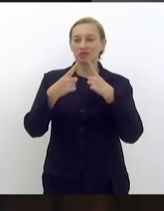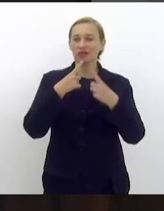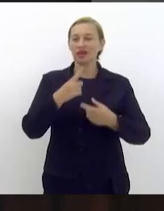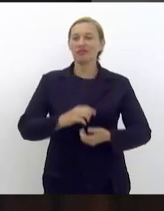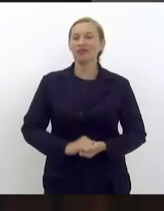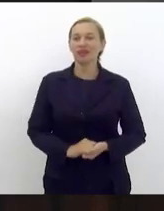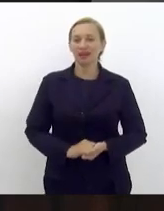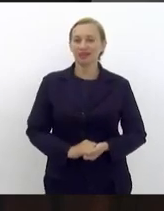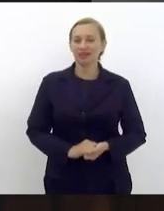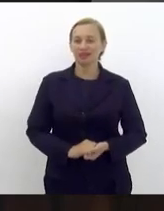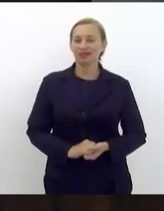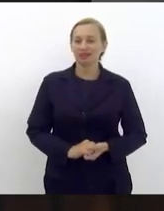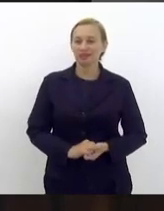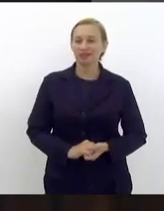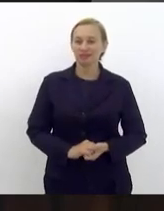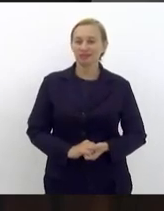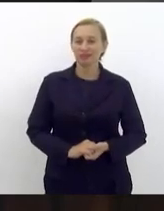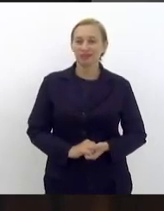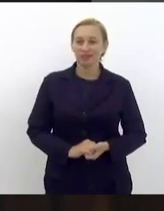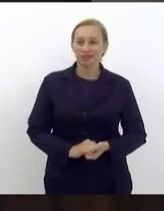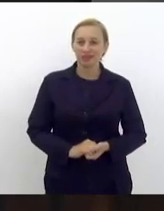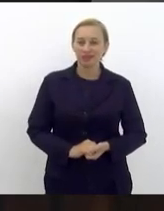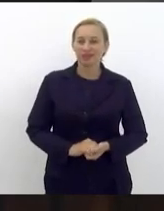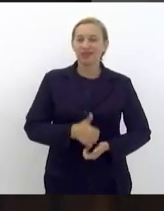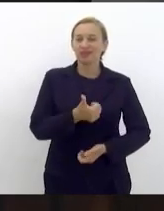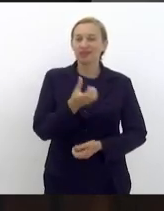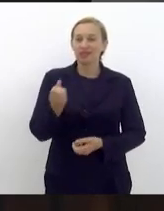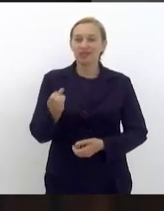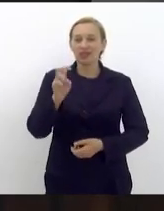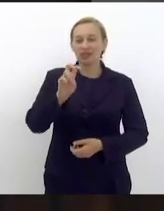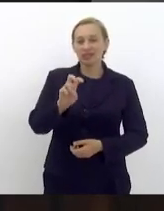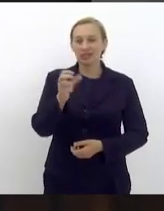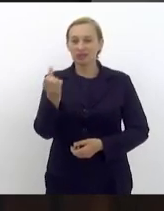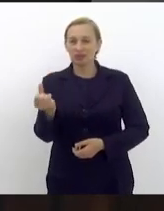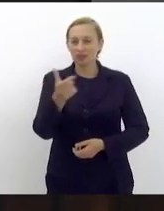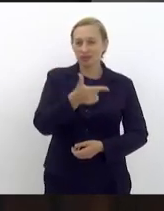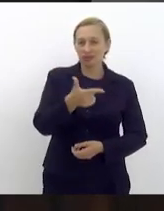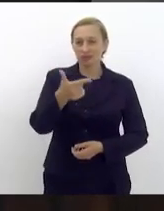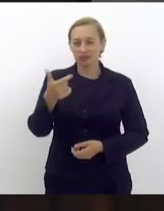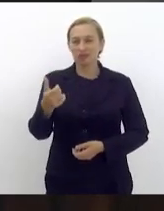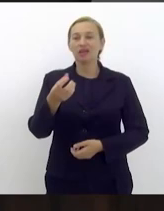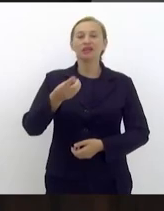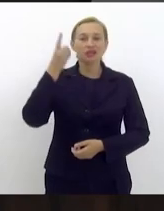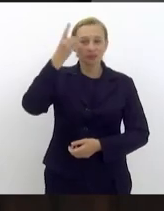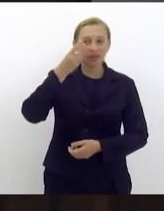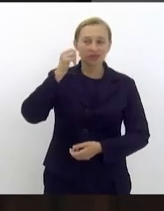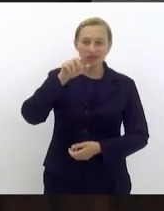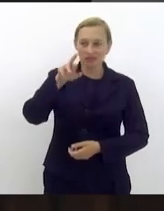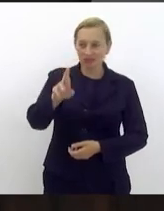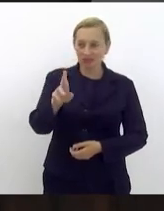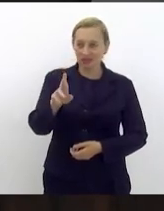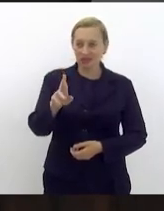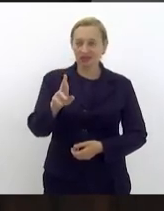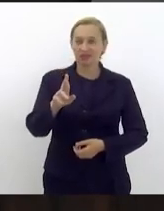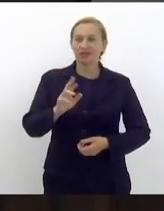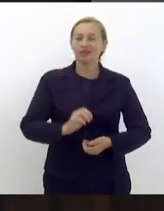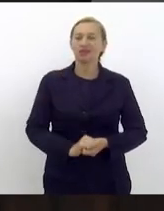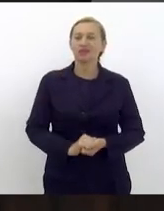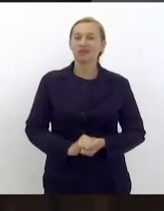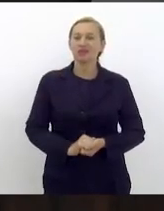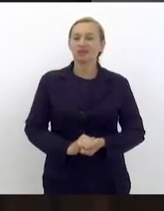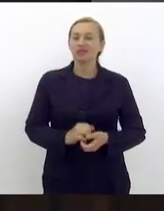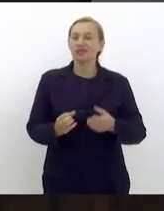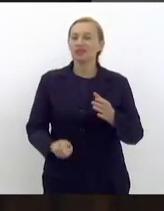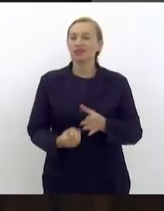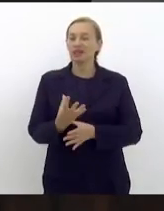Em primeira discussão, o projeto de lei número 1656 de 2019, de autoria do deputado Rosenberg Reis, que dispõe sobre instalação de